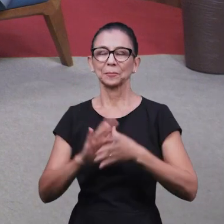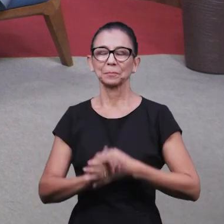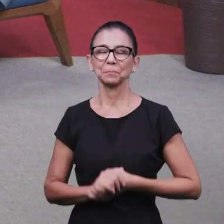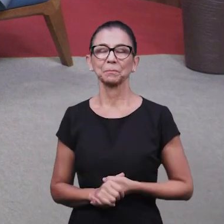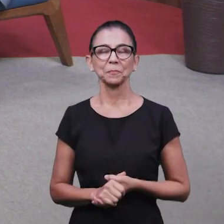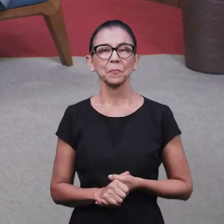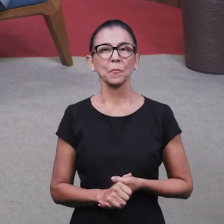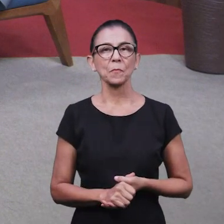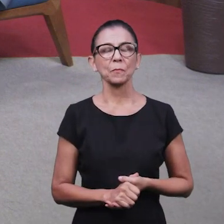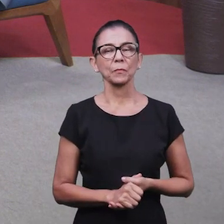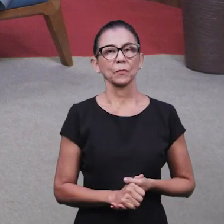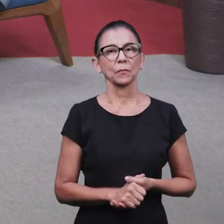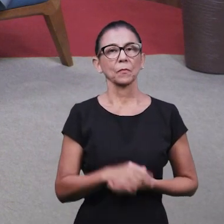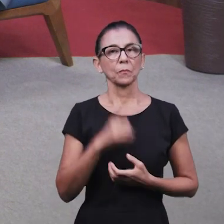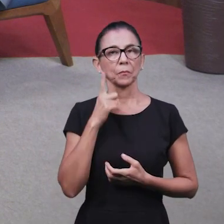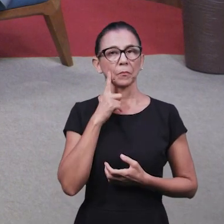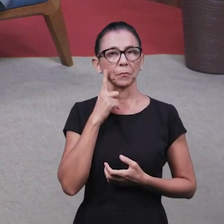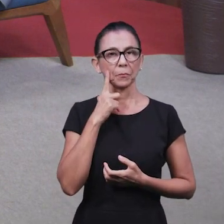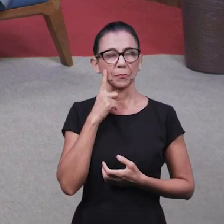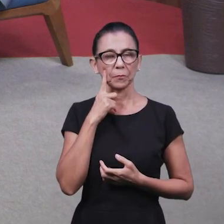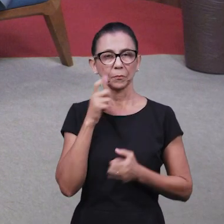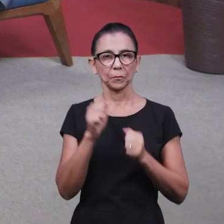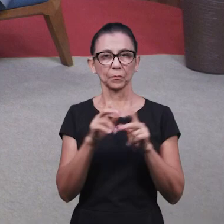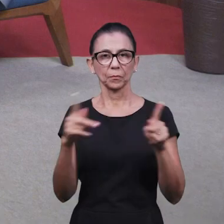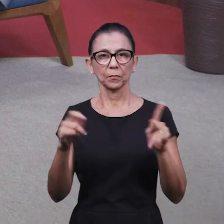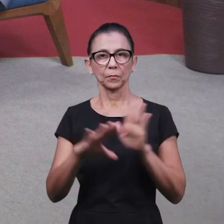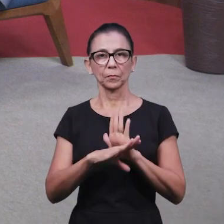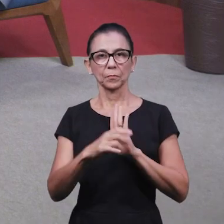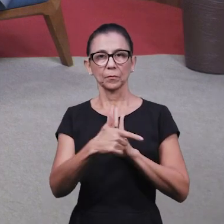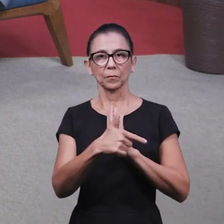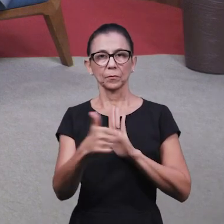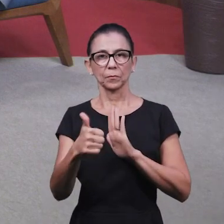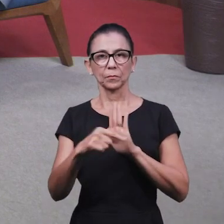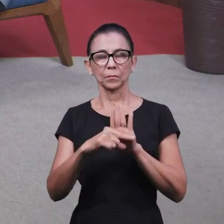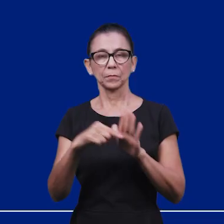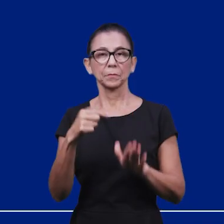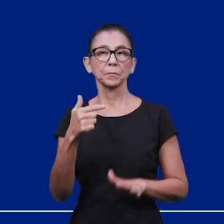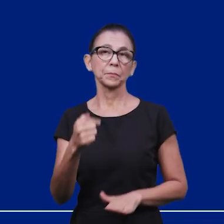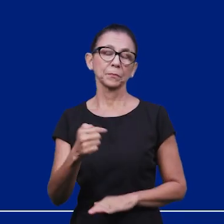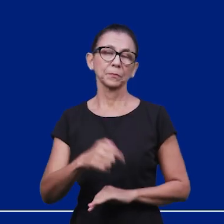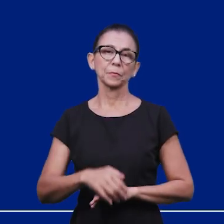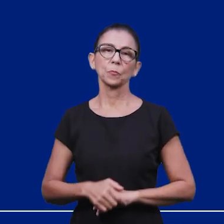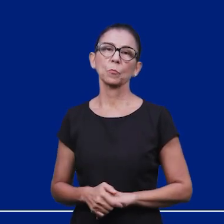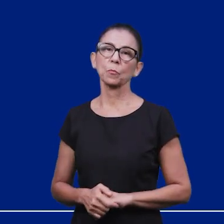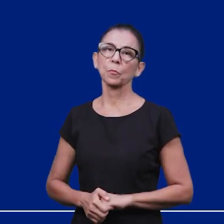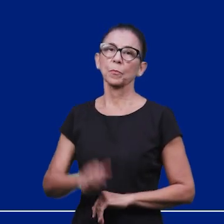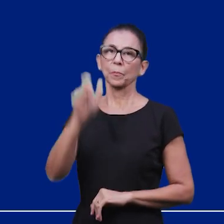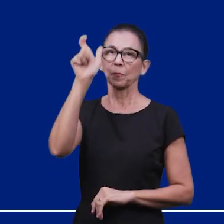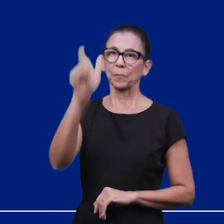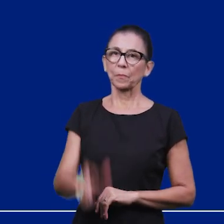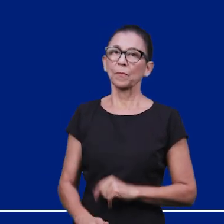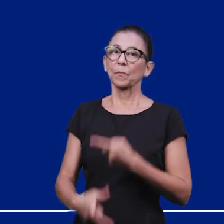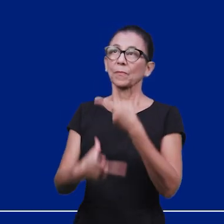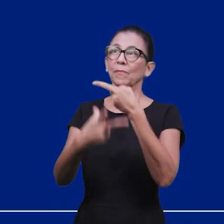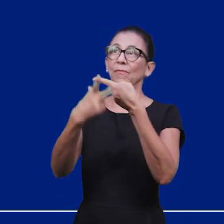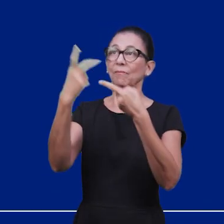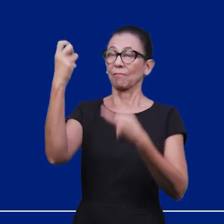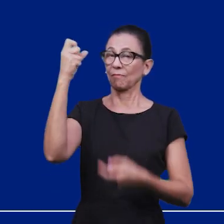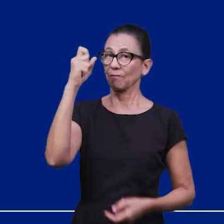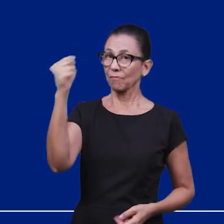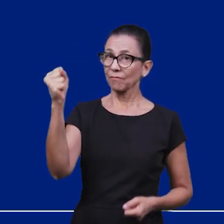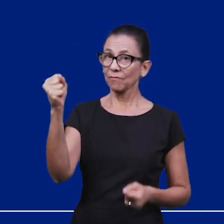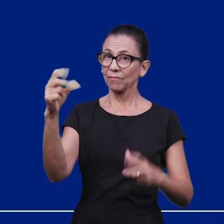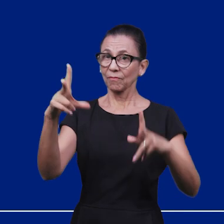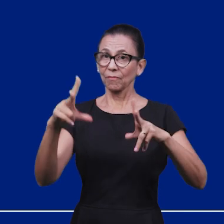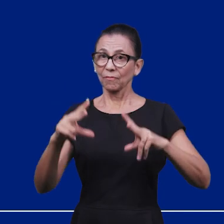vitória a todas essas oposições, e a gente vai ler aqui Apocalipse 21:7, que diz? Diz assim: quem vencer herdará todas